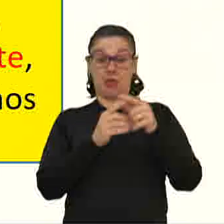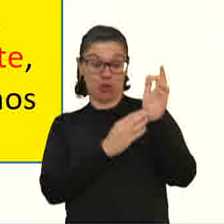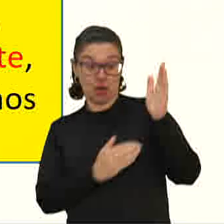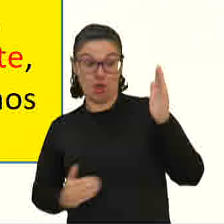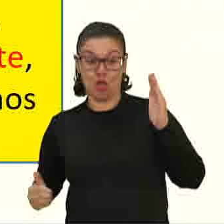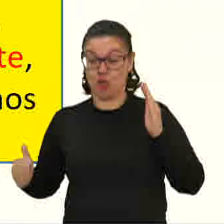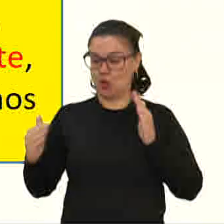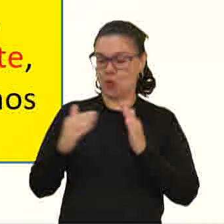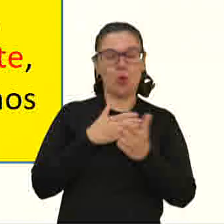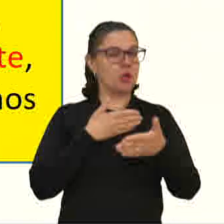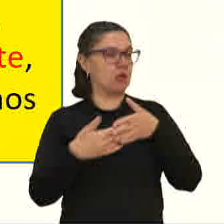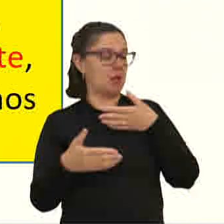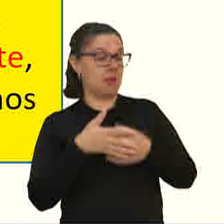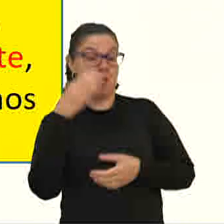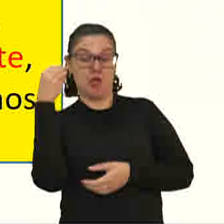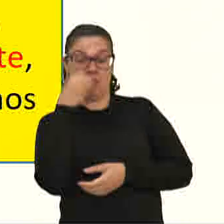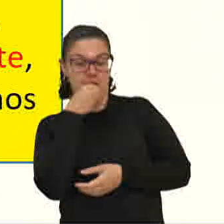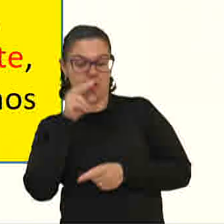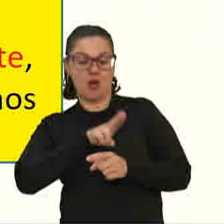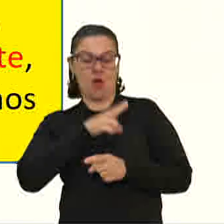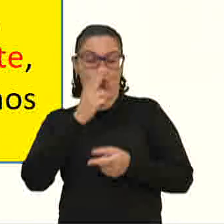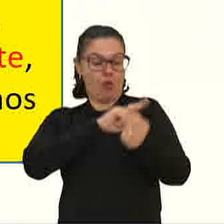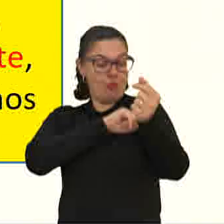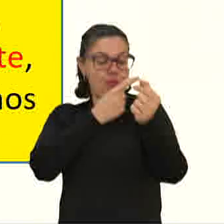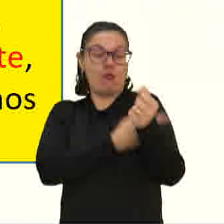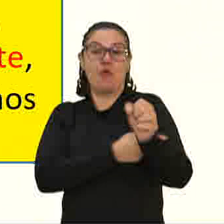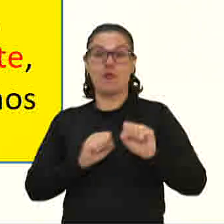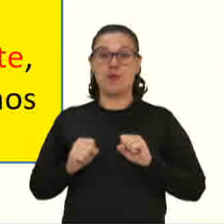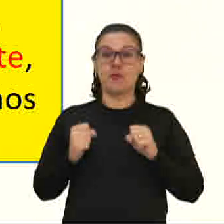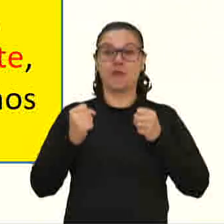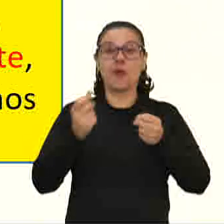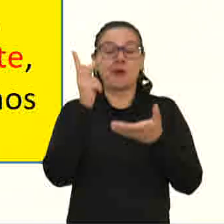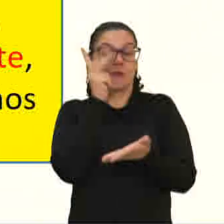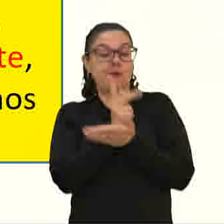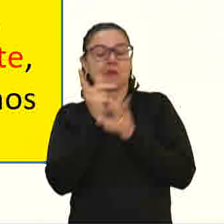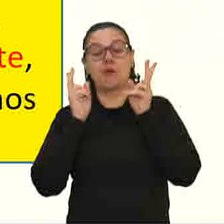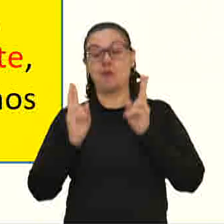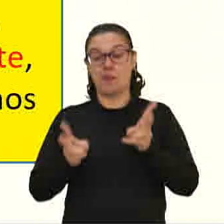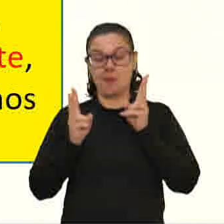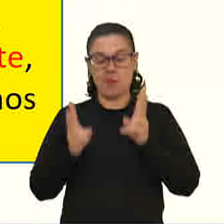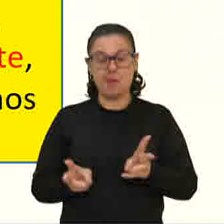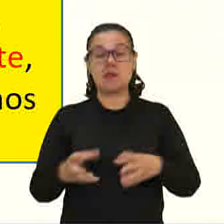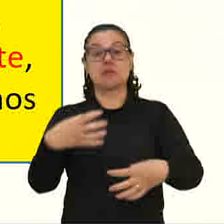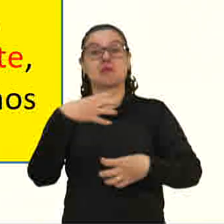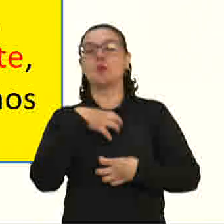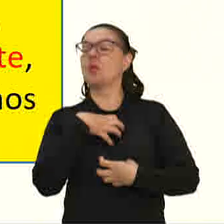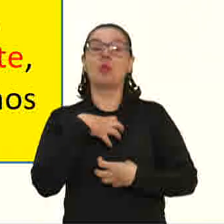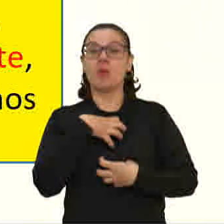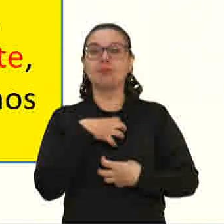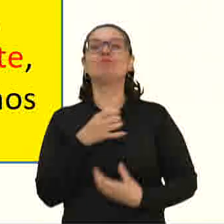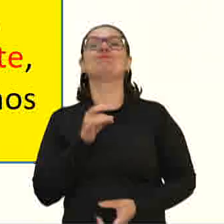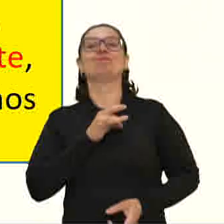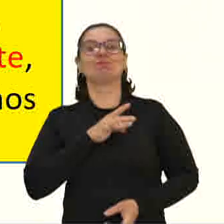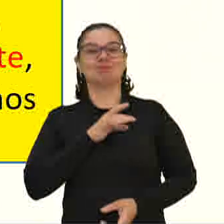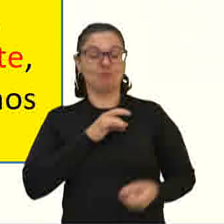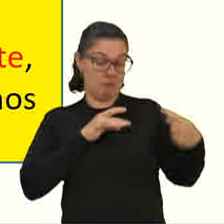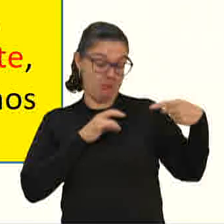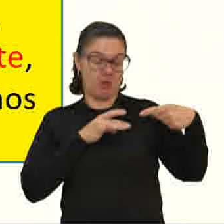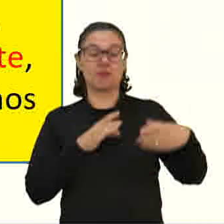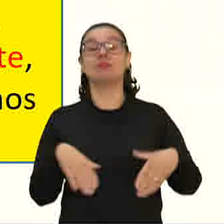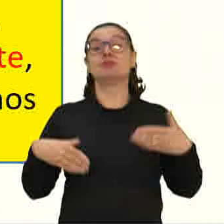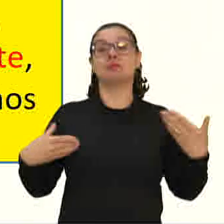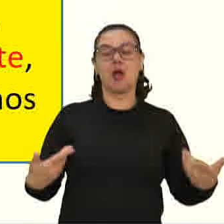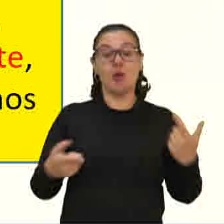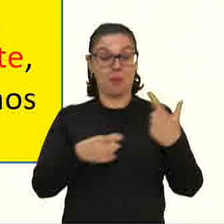todos, fortes ou fracos, compartilham o mesmo sentimento, o medo. Por incrível que pareça, para se